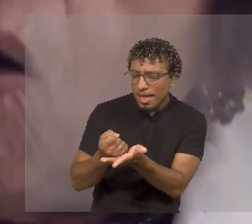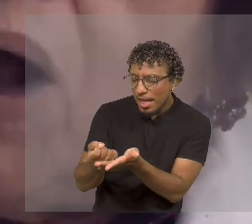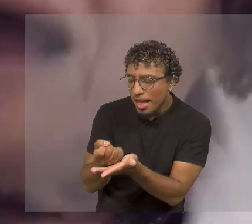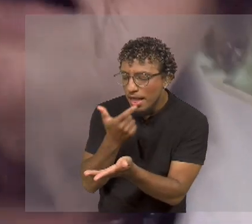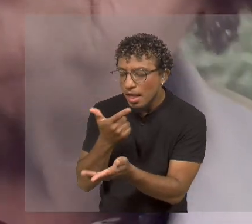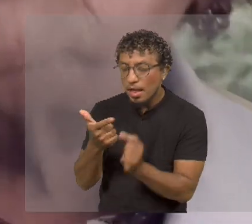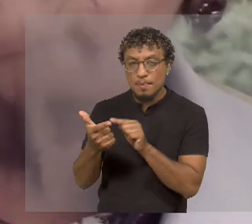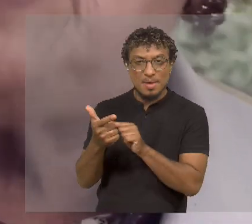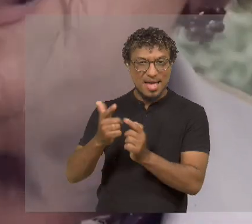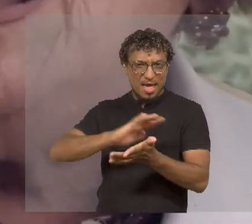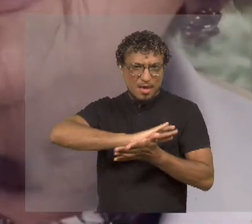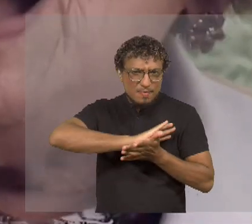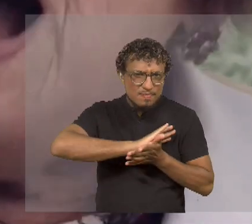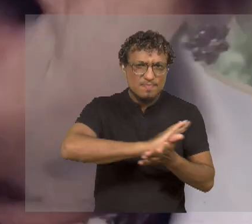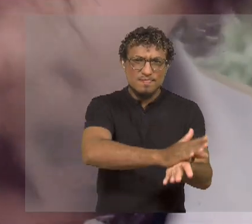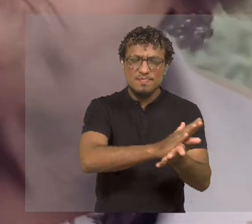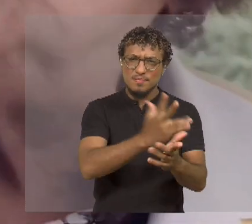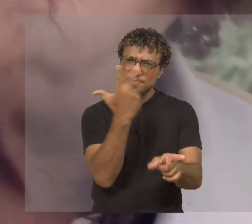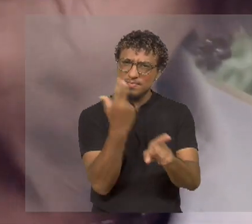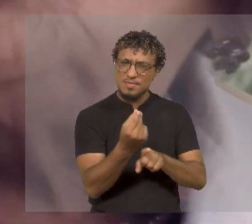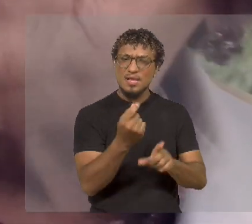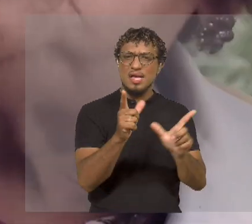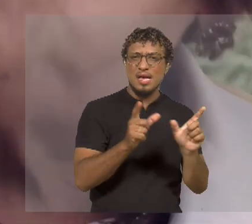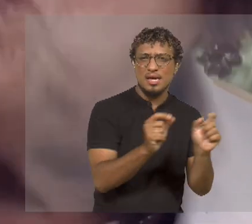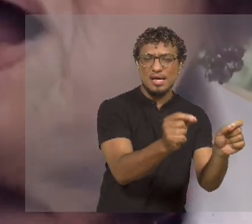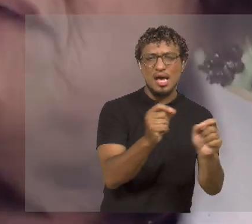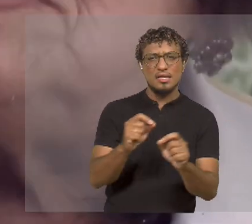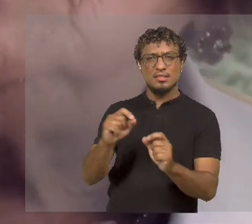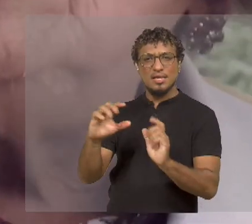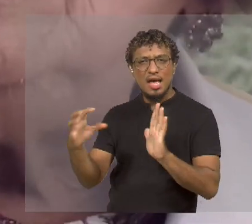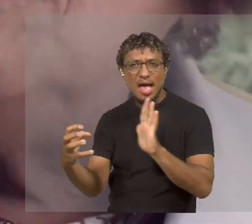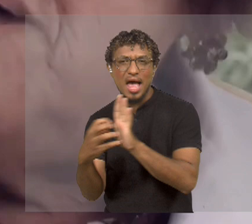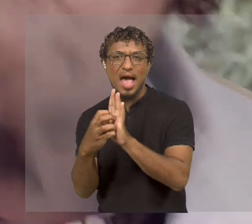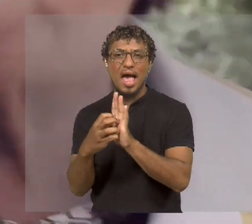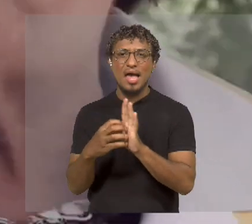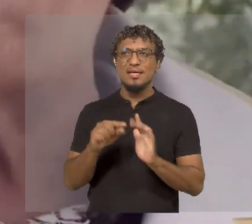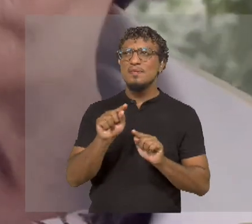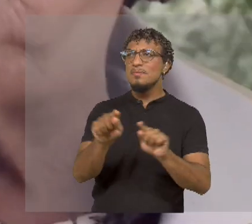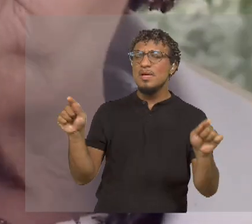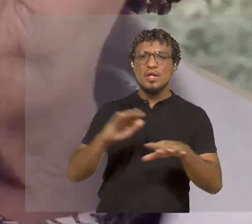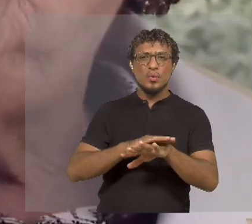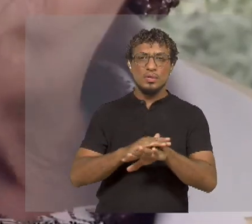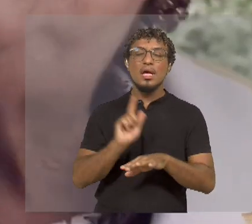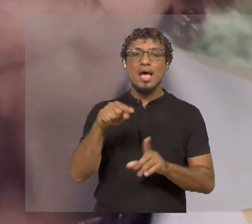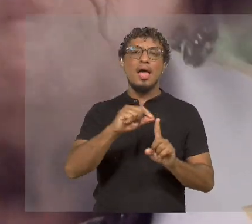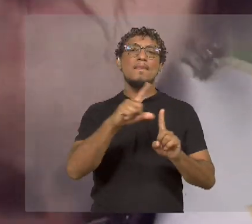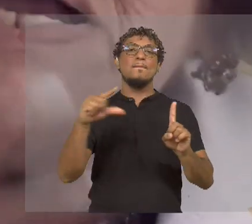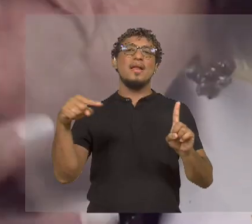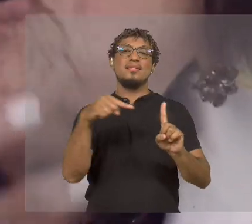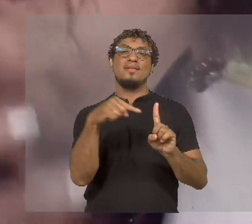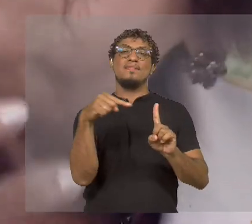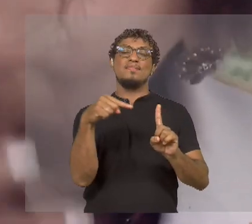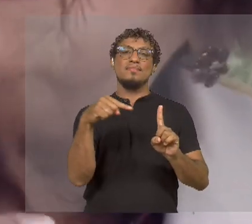para erradicar o câncer, erradicar a AIDS, todas essas doenças incuráveis, vai vir da planta.